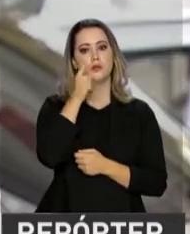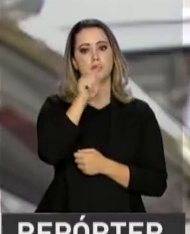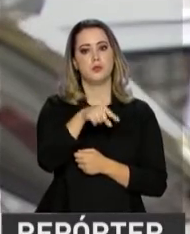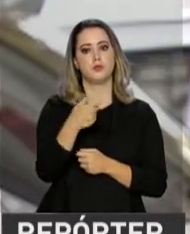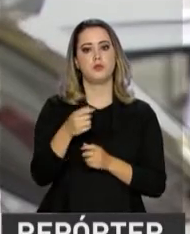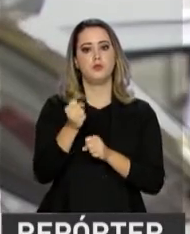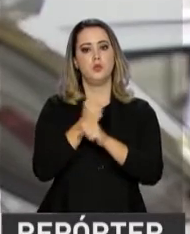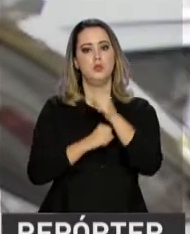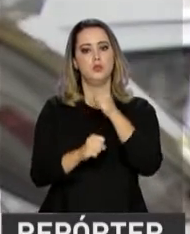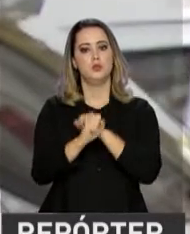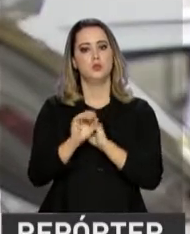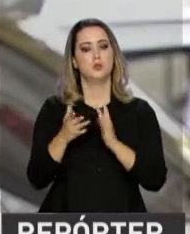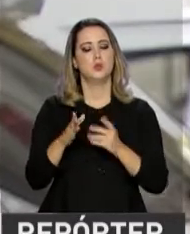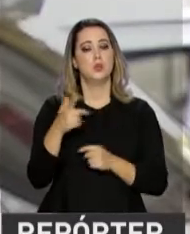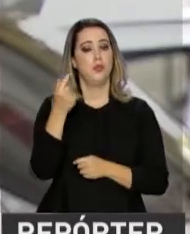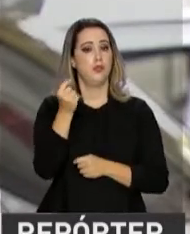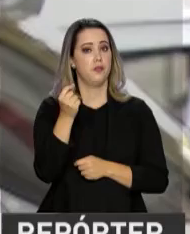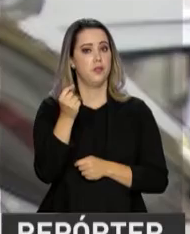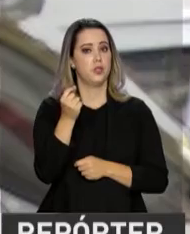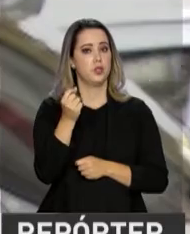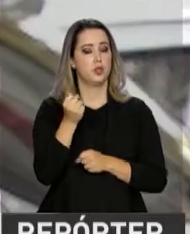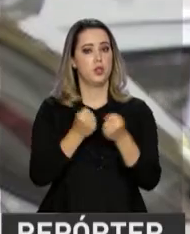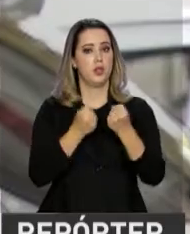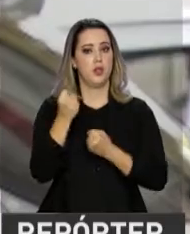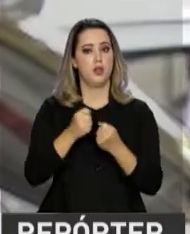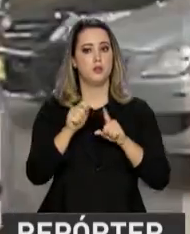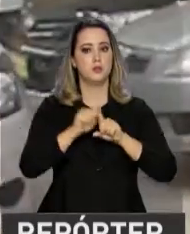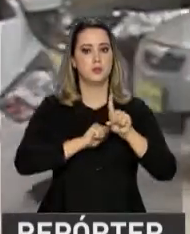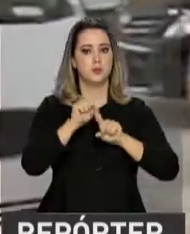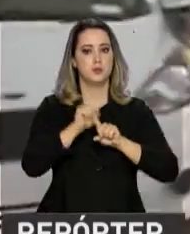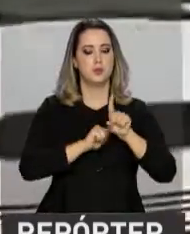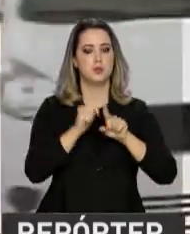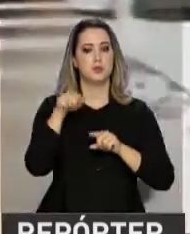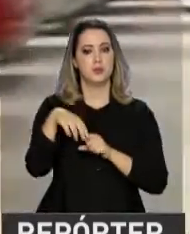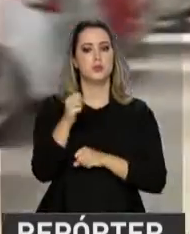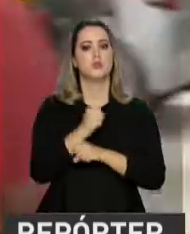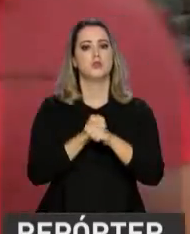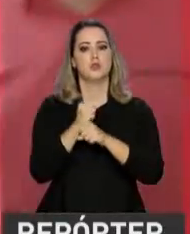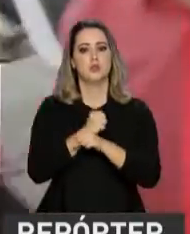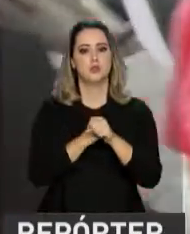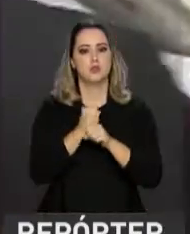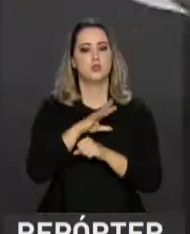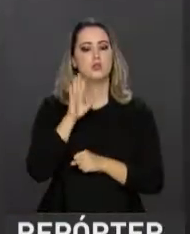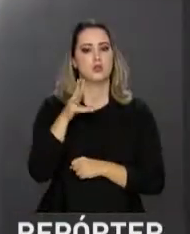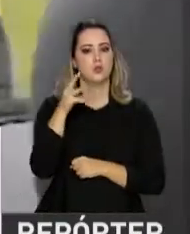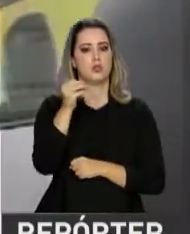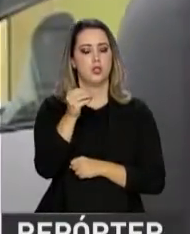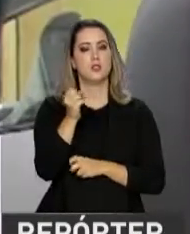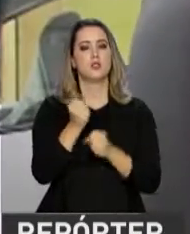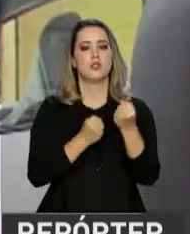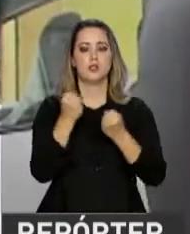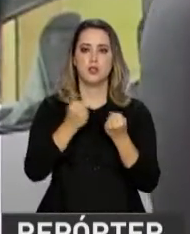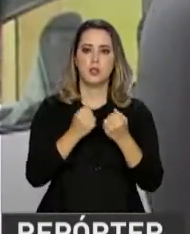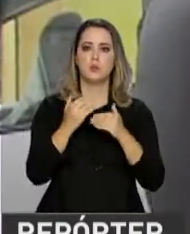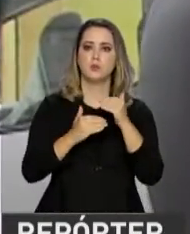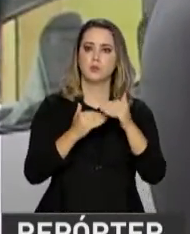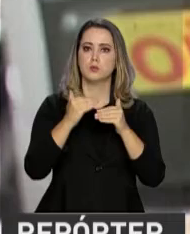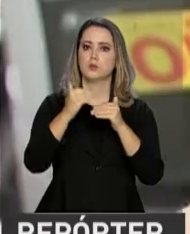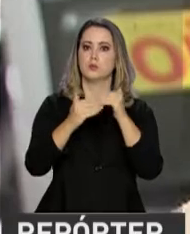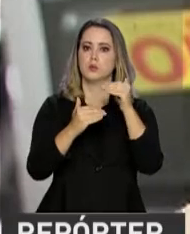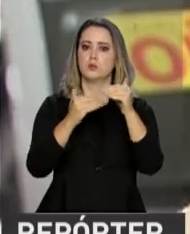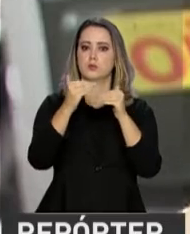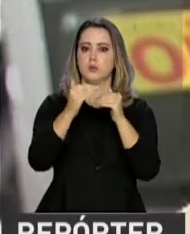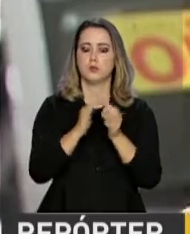passado eram negociados 20 carros zero quilômetro por mês este ano já são 30 e as vendas têm aumentado mensalmente